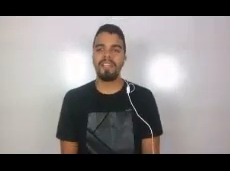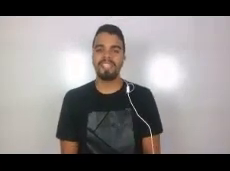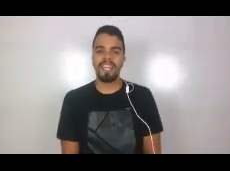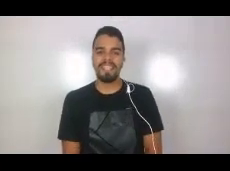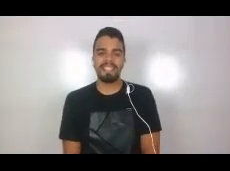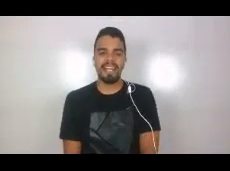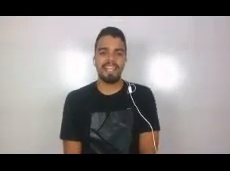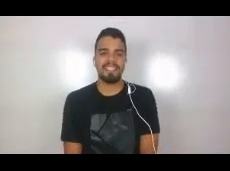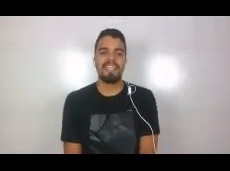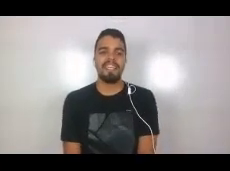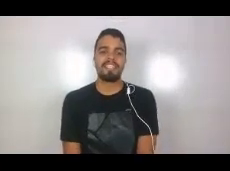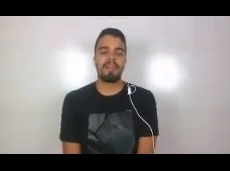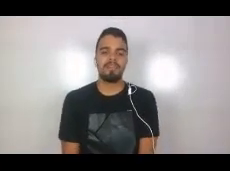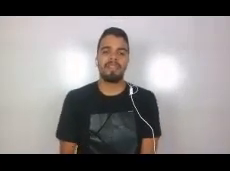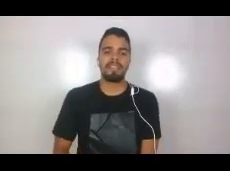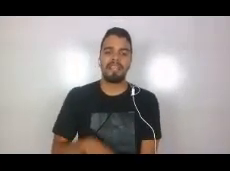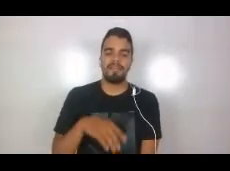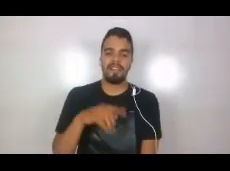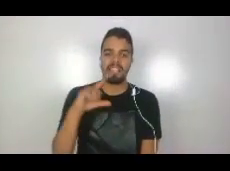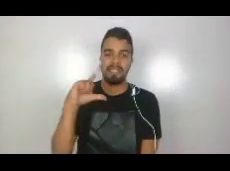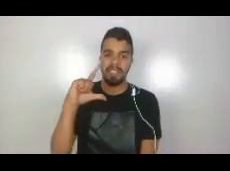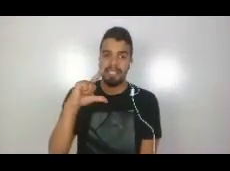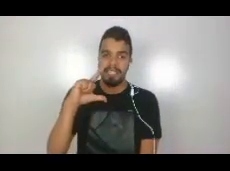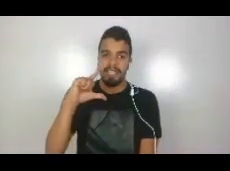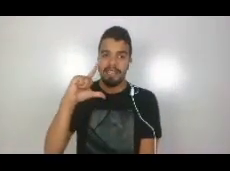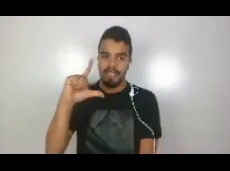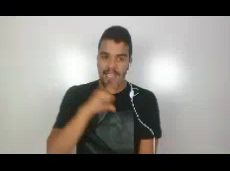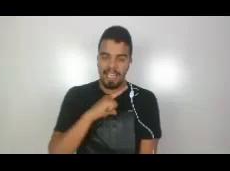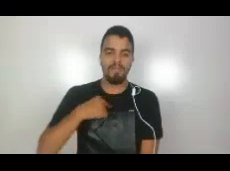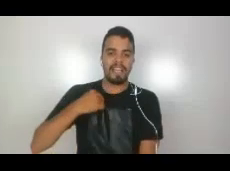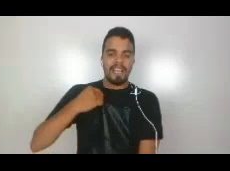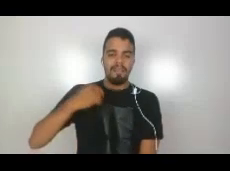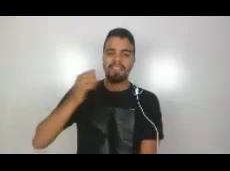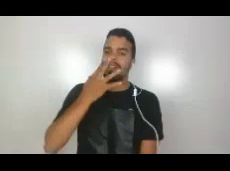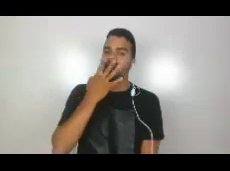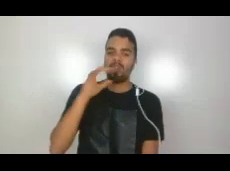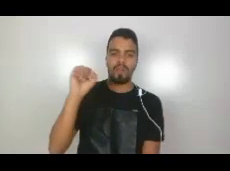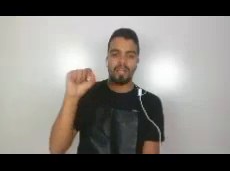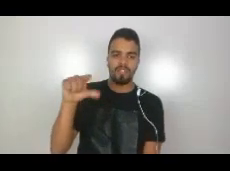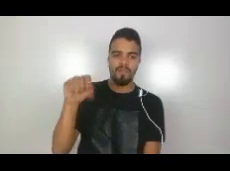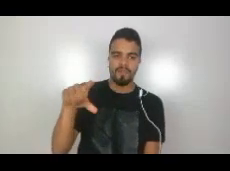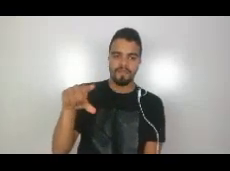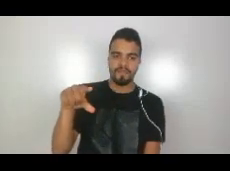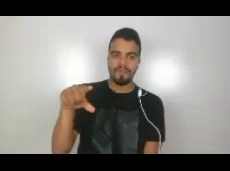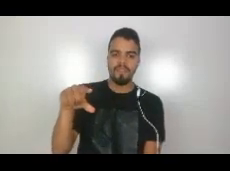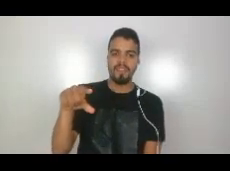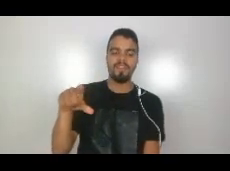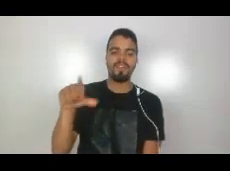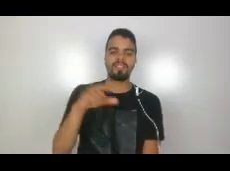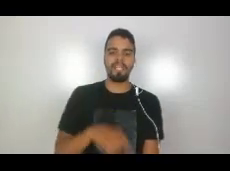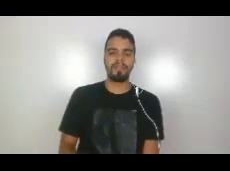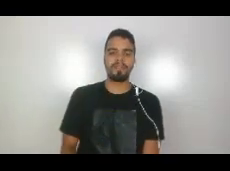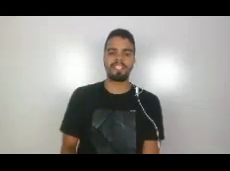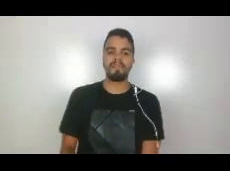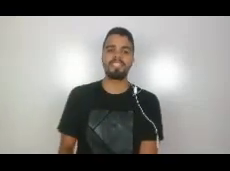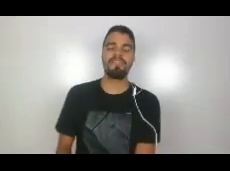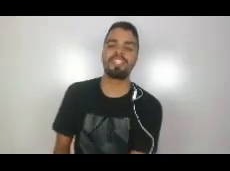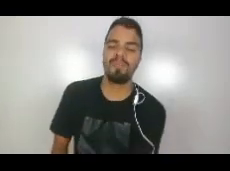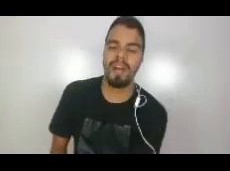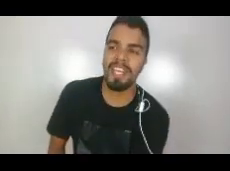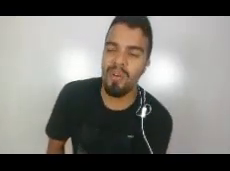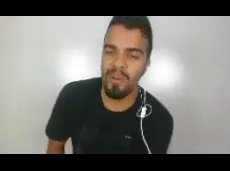só depende de quem sinaliza. Então, por exemplo, nessa frase, tenho uma camisa da cor azul, nós contemplamos